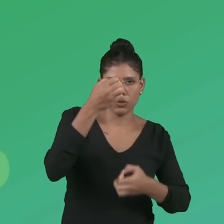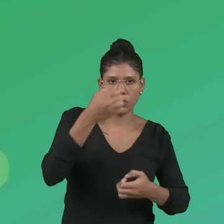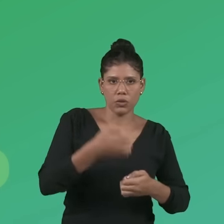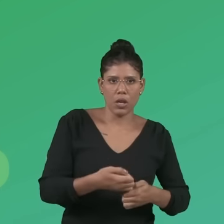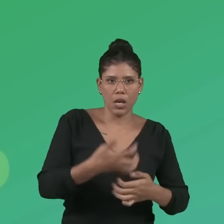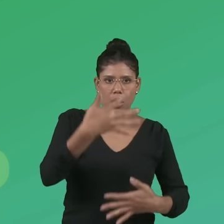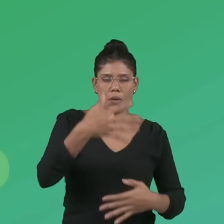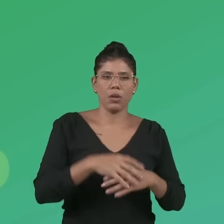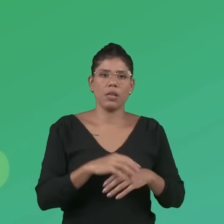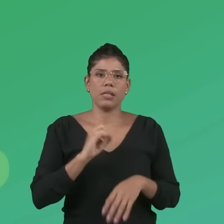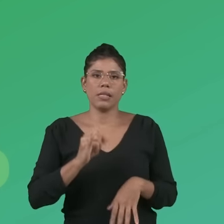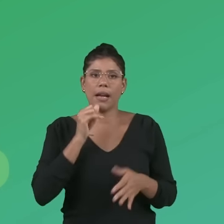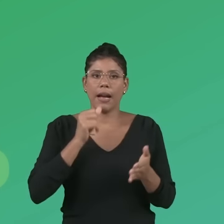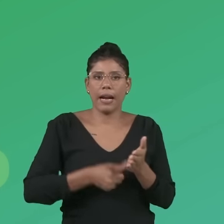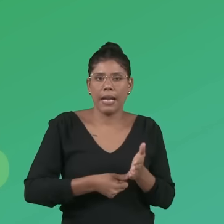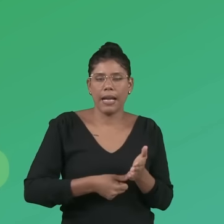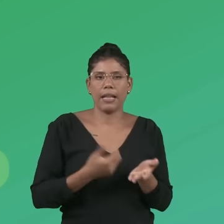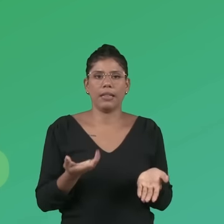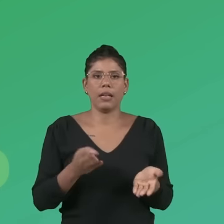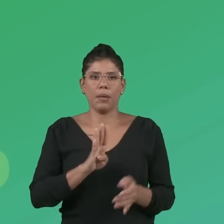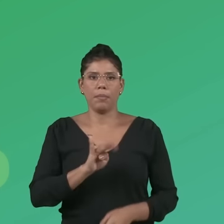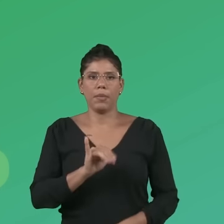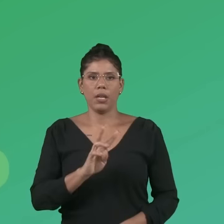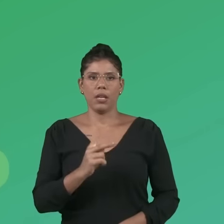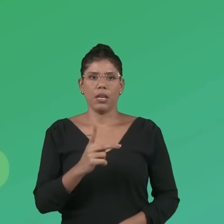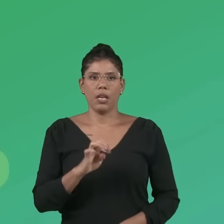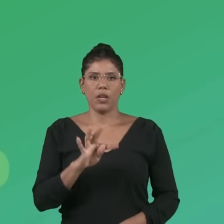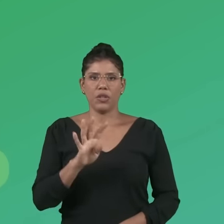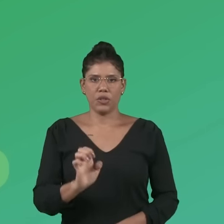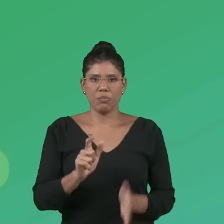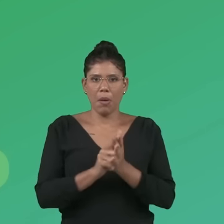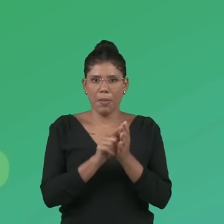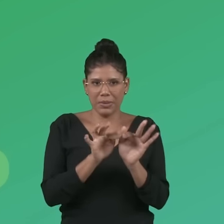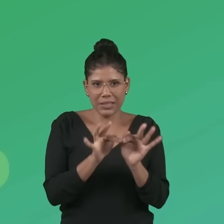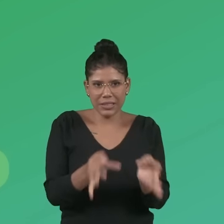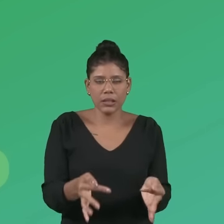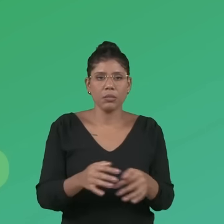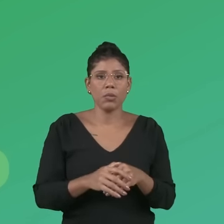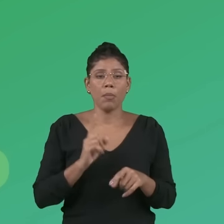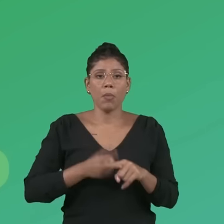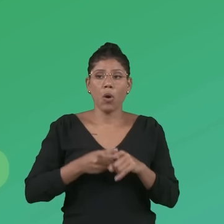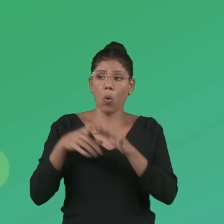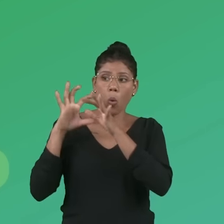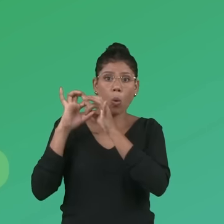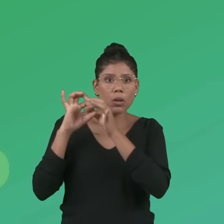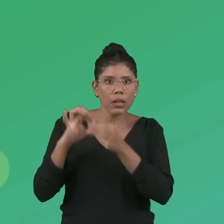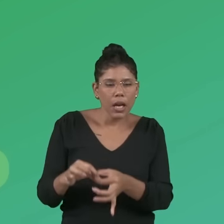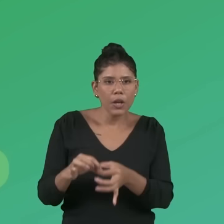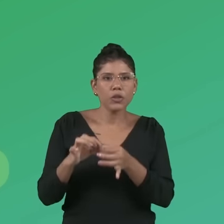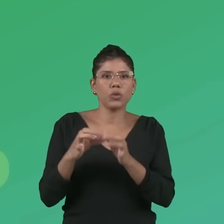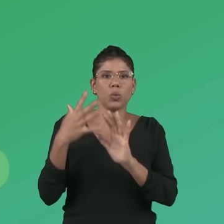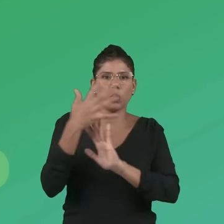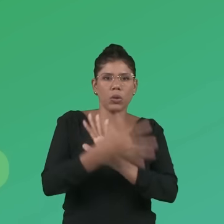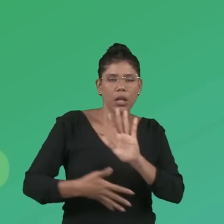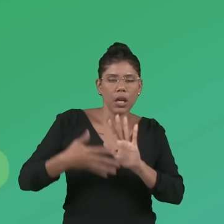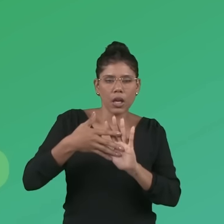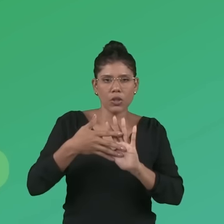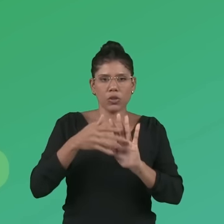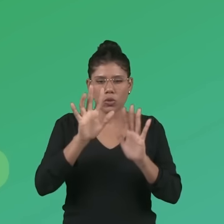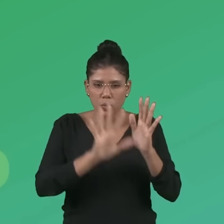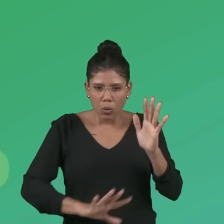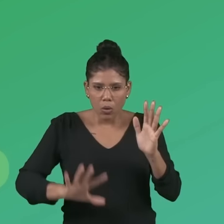é uma carta, se é um bilhete, porque muito desse contexto de você entender o